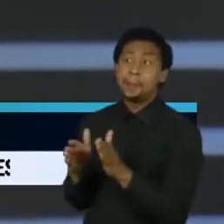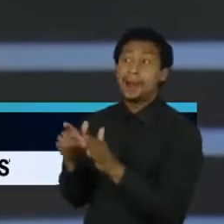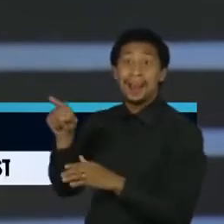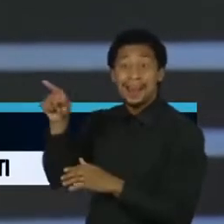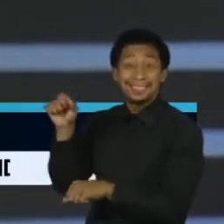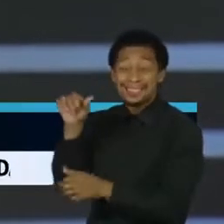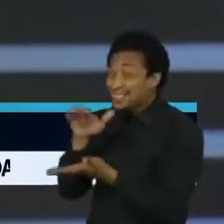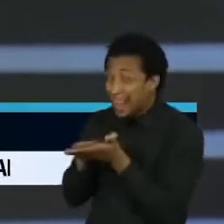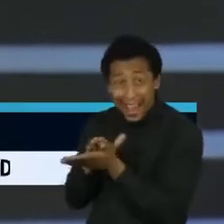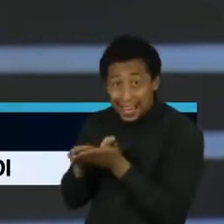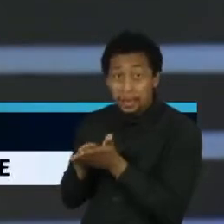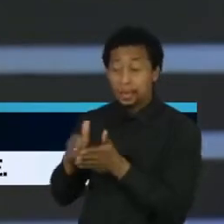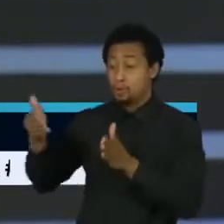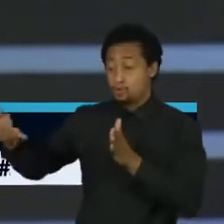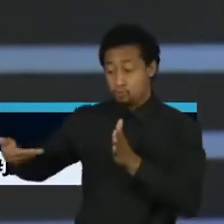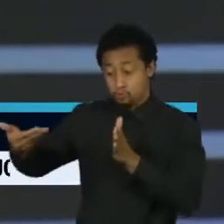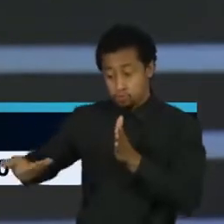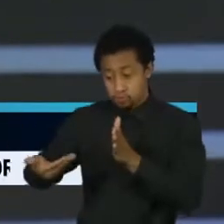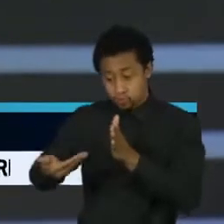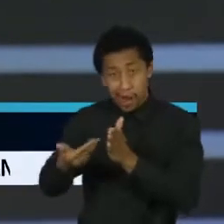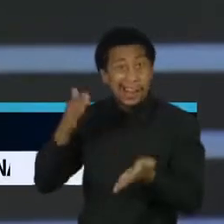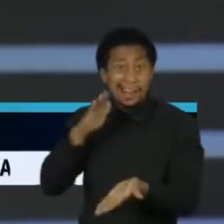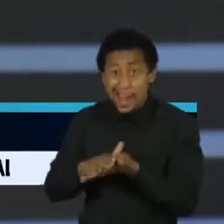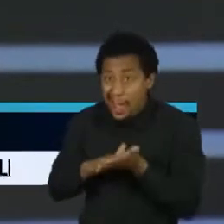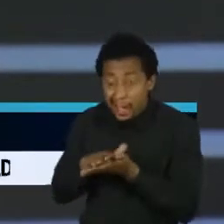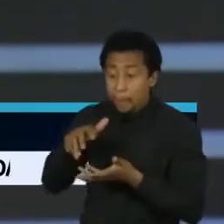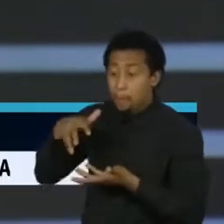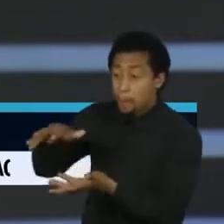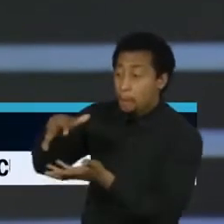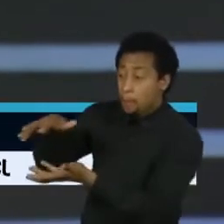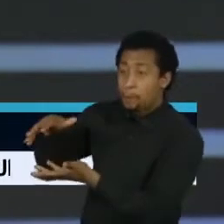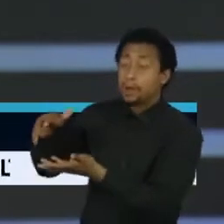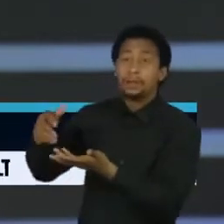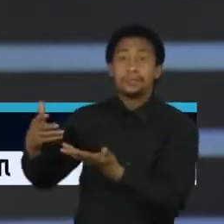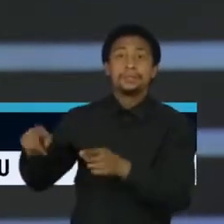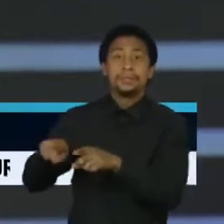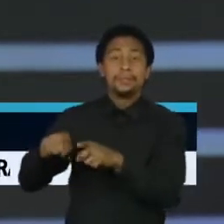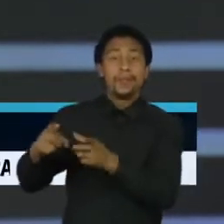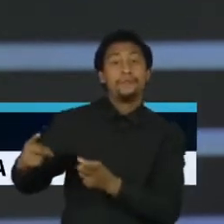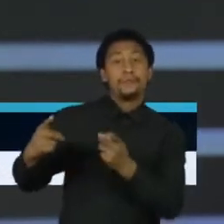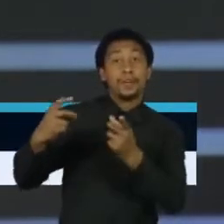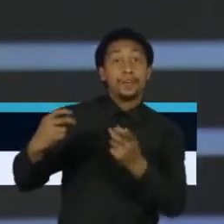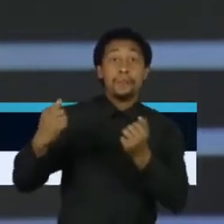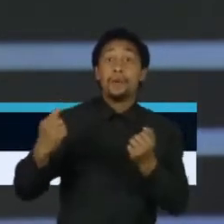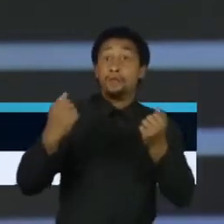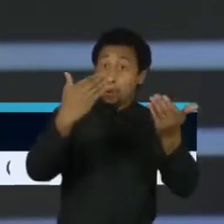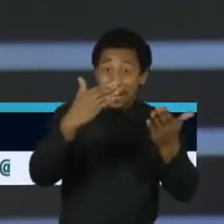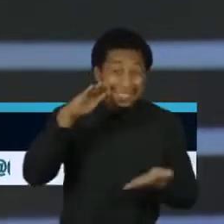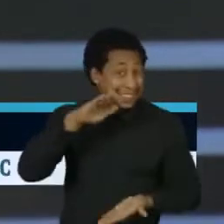interrompe o transporte, não consegue mandar mercadorias para o resto do mundo. Todos dependem de